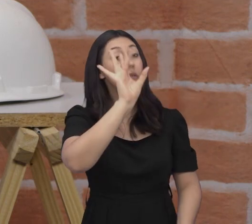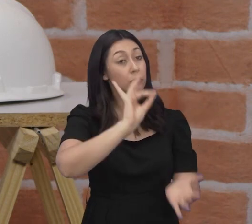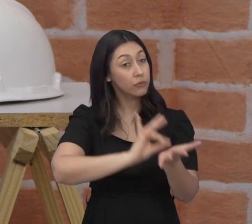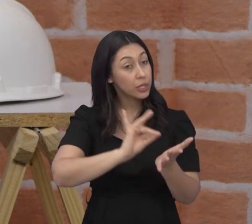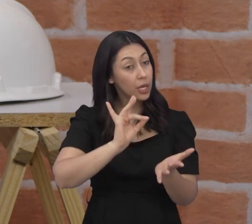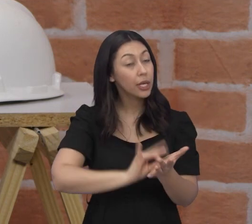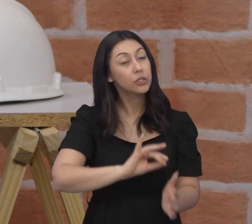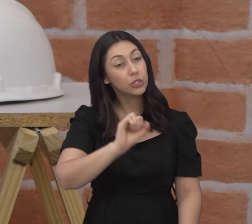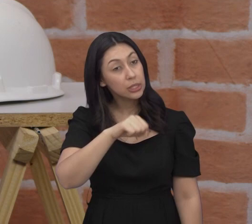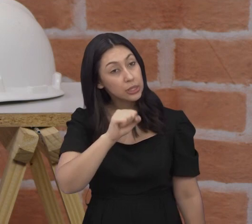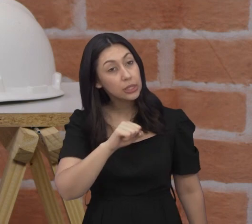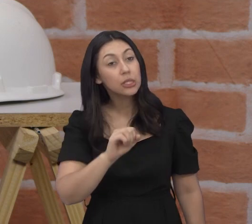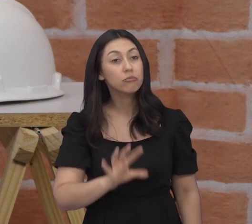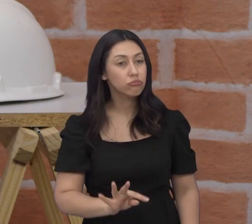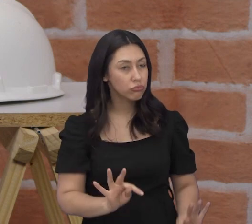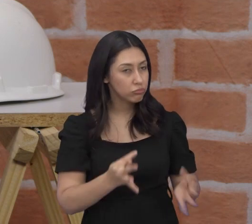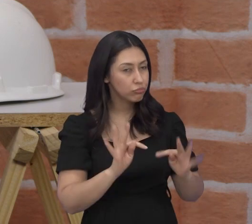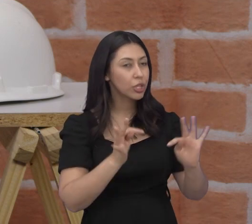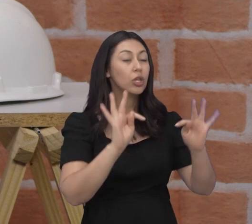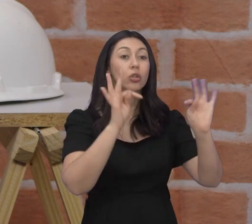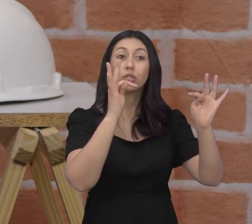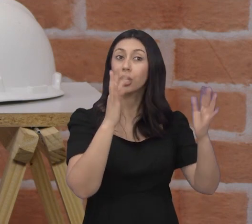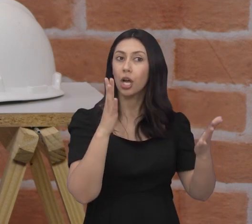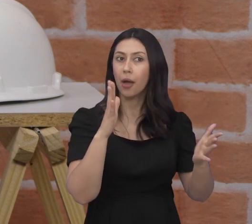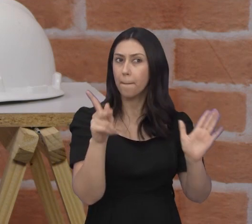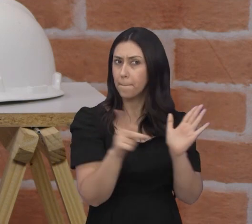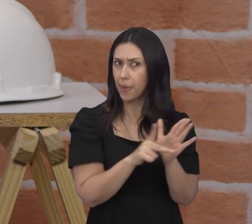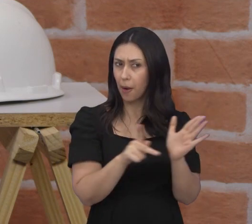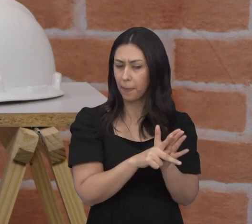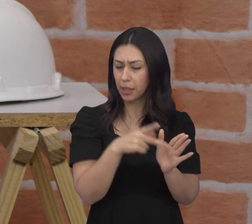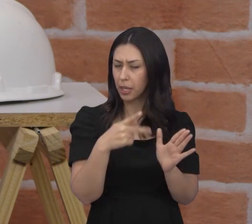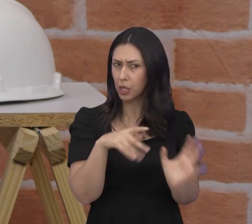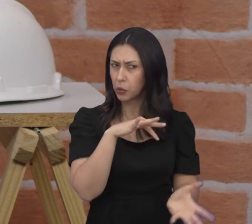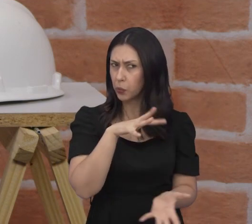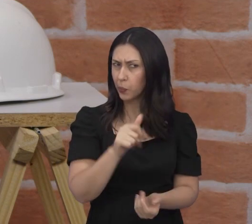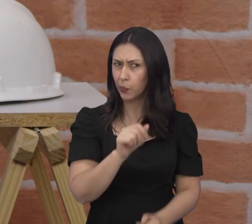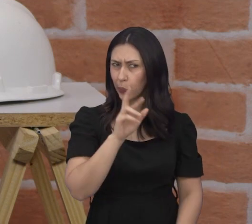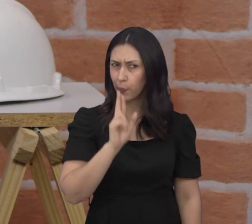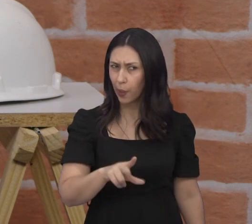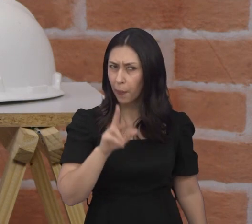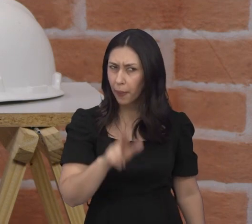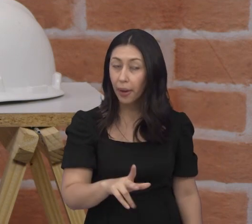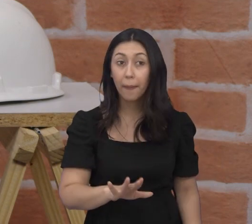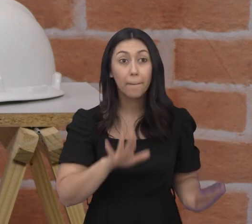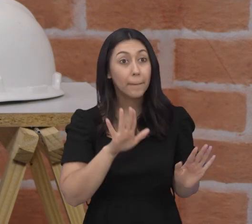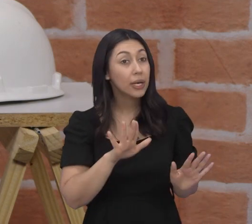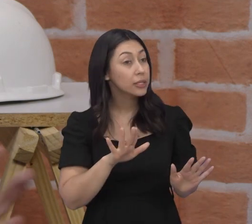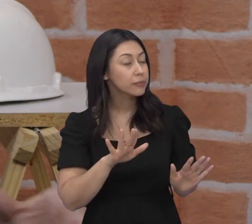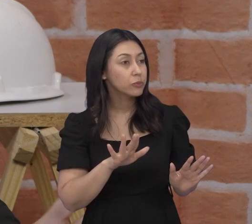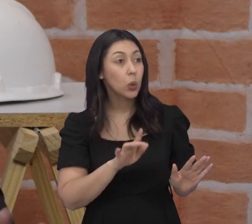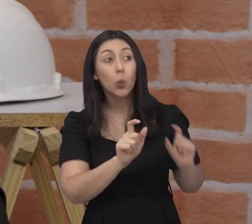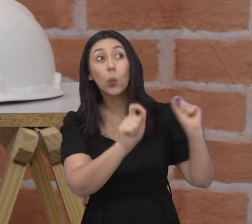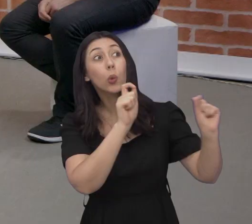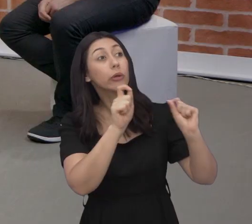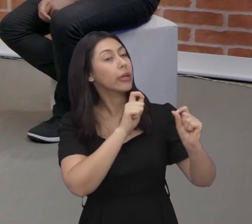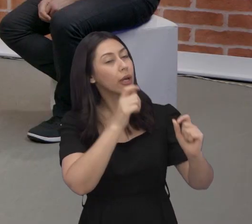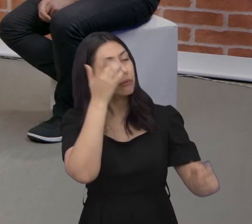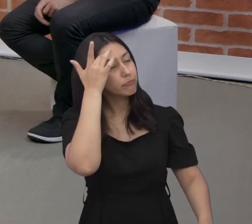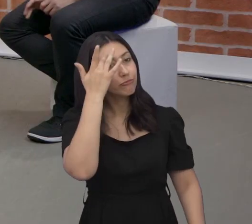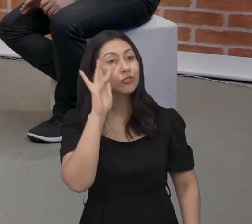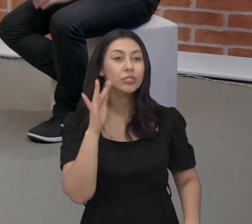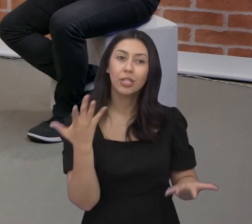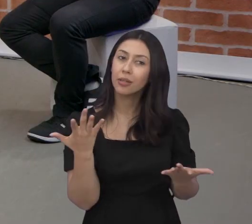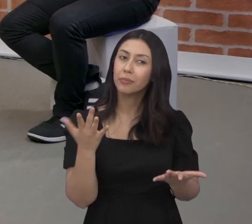Existem, são reais, tem tecnologia, não é nosso, não é de outro país, só não sabemos o que é. Aham. Então eles deixam Sim. meio ali para